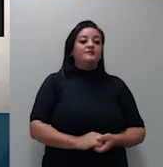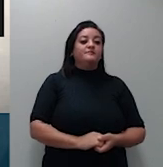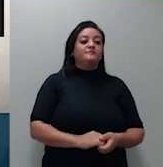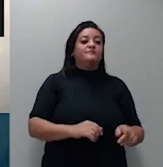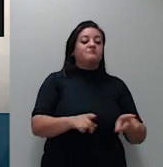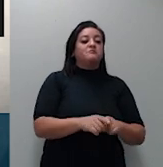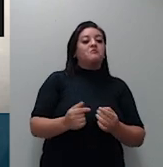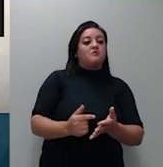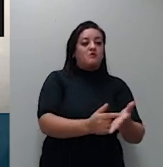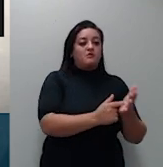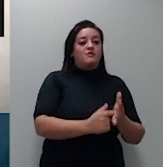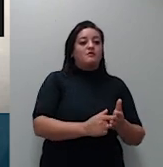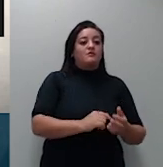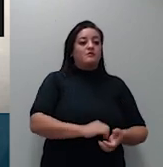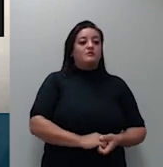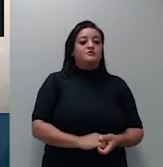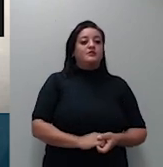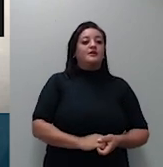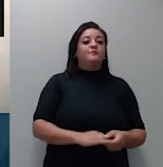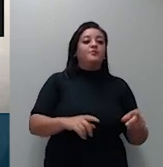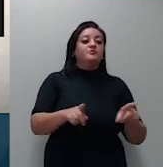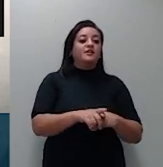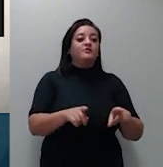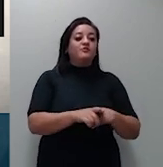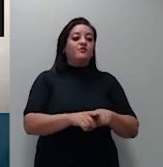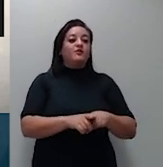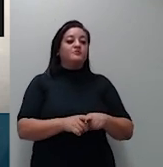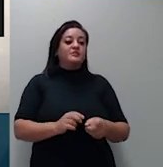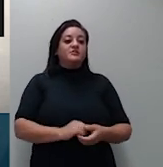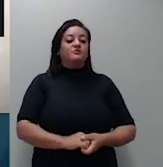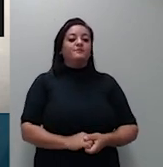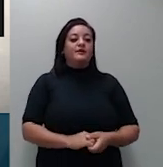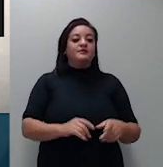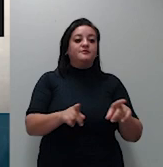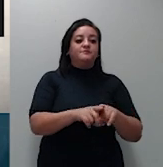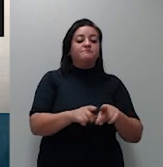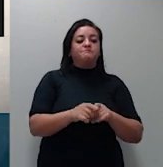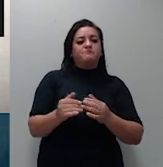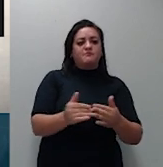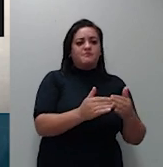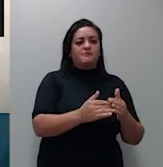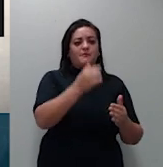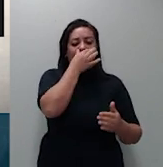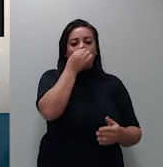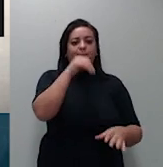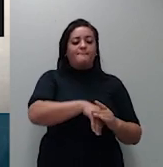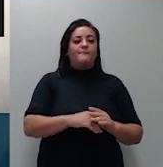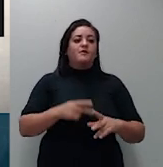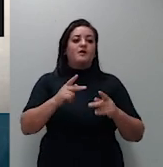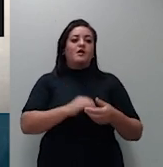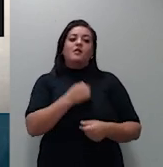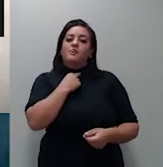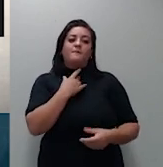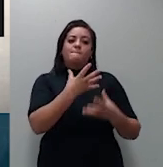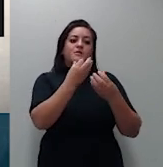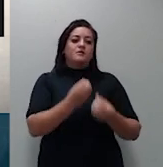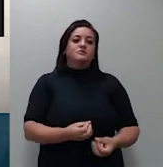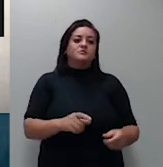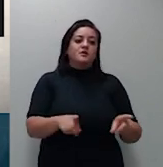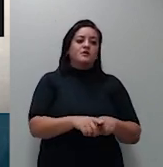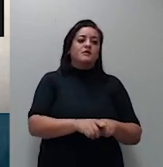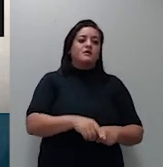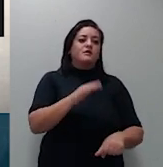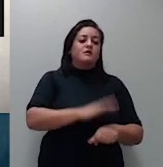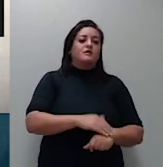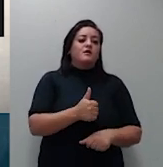casal a imutabilidade de estar abdome acelerado no voto condutor não pode ser considerada após 10 anos de sua